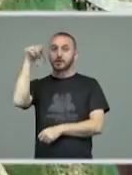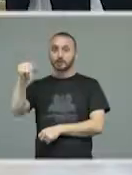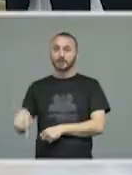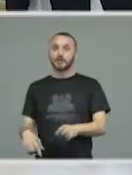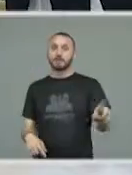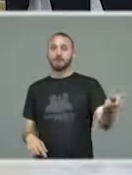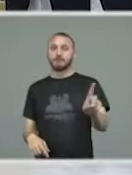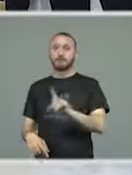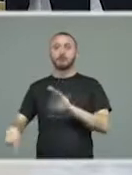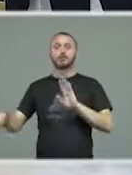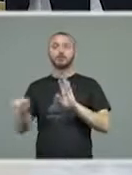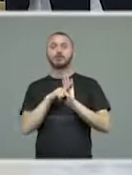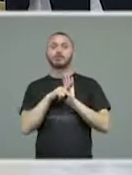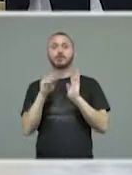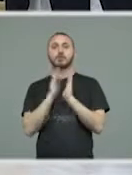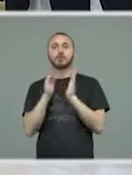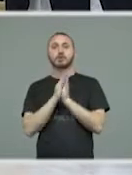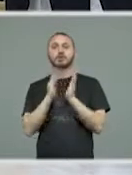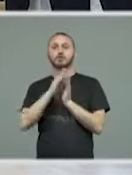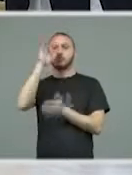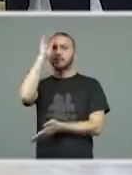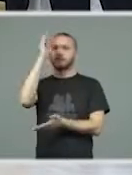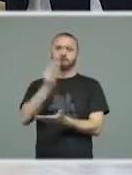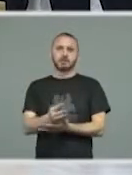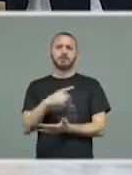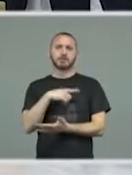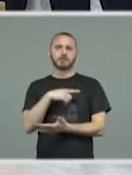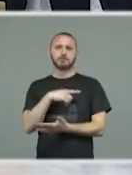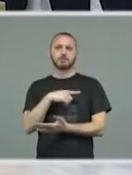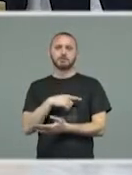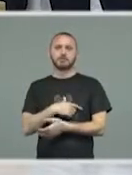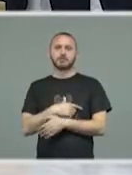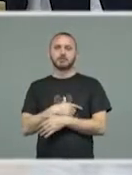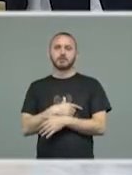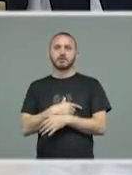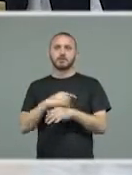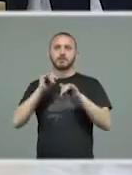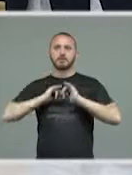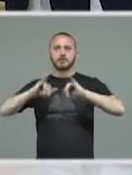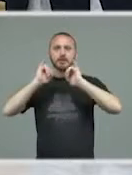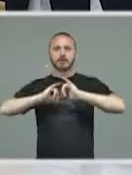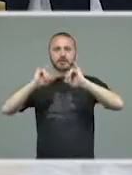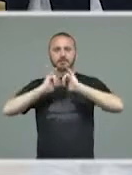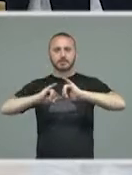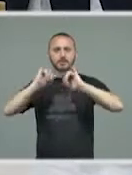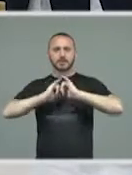veio da própria oração e devoção. Uma campanha que não é